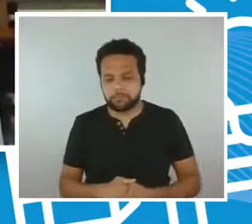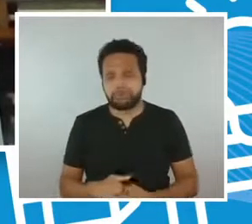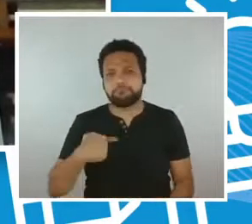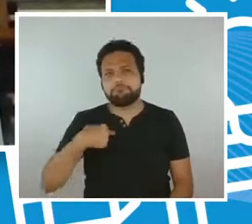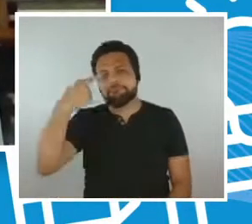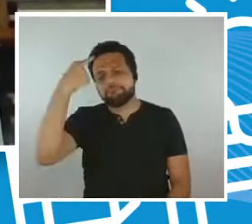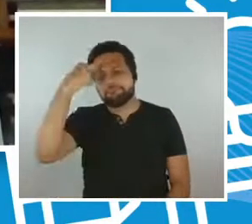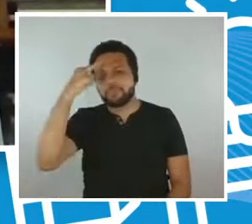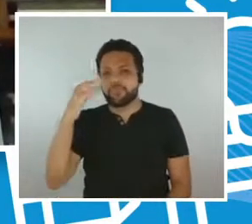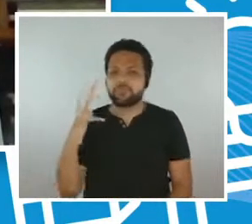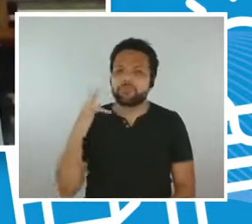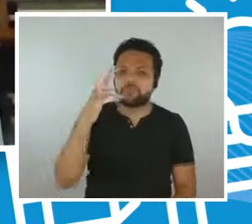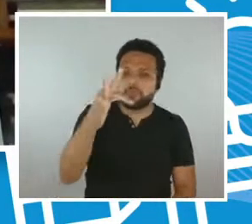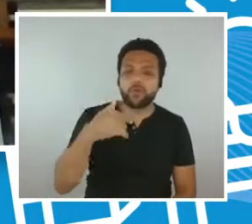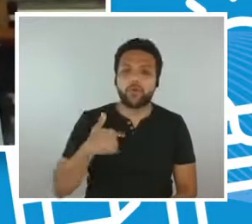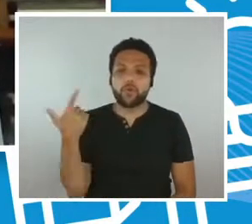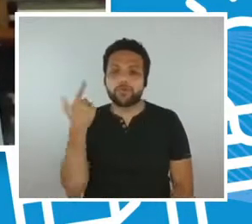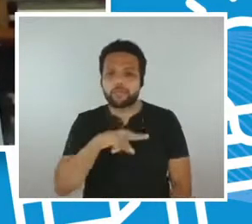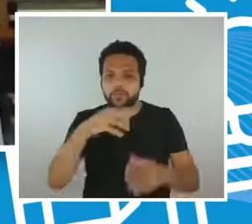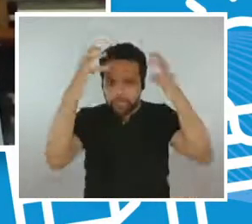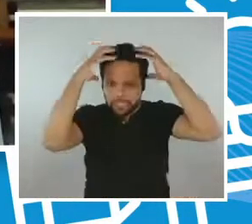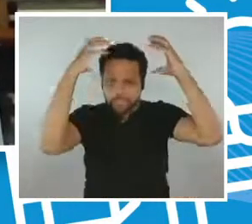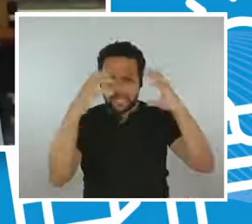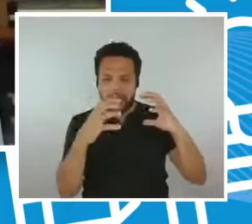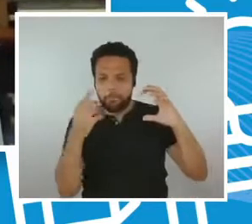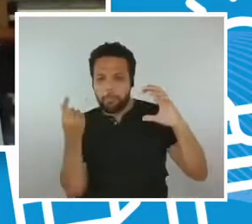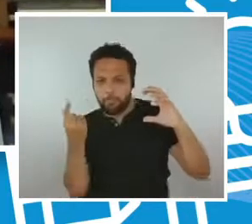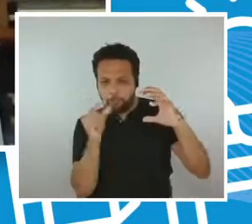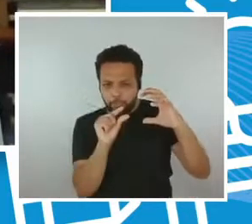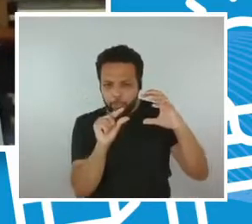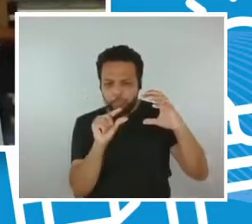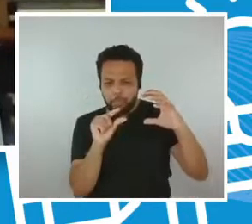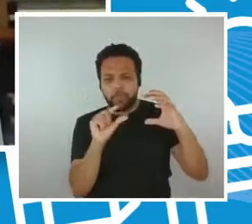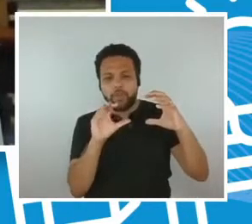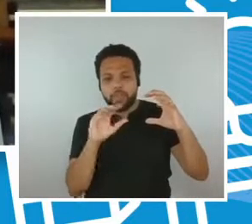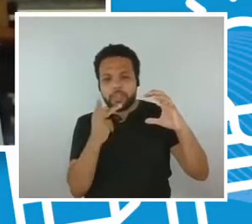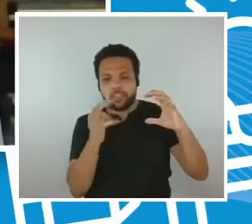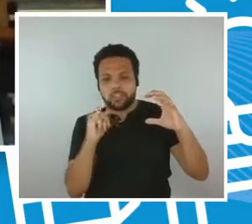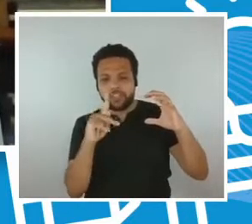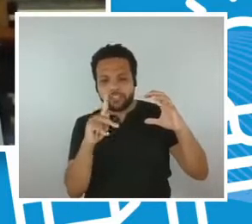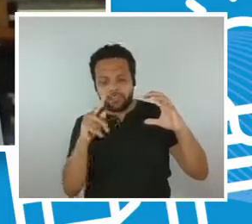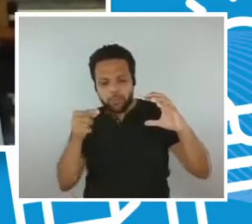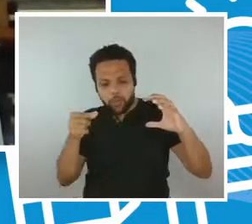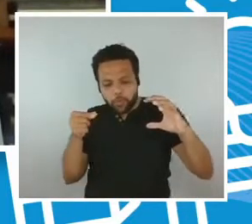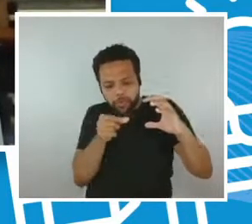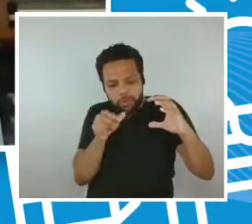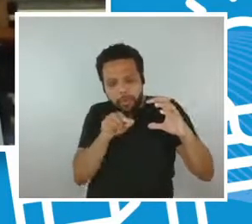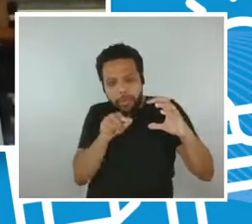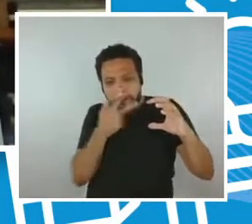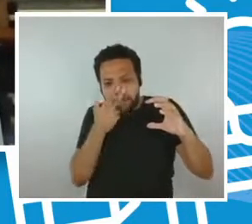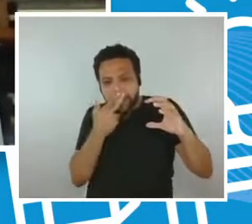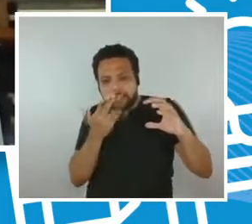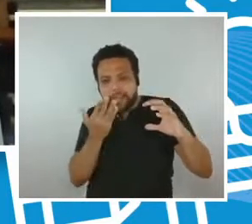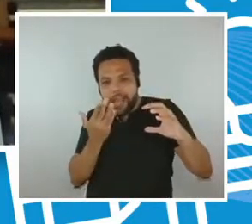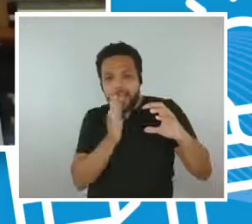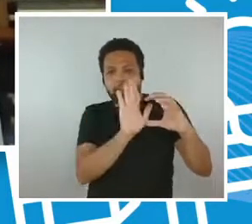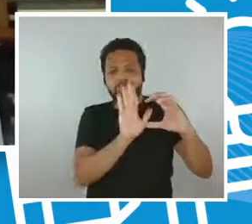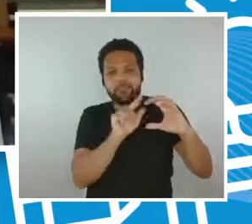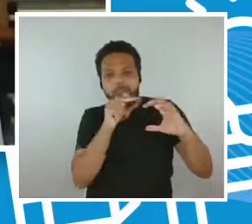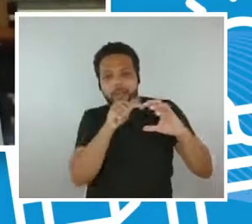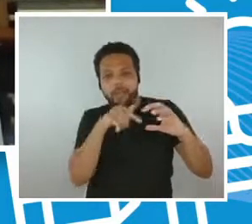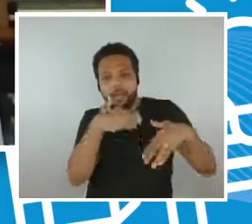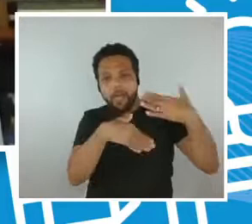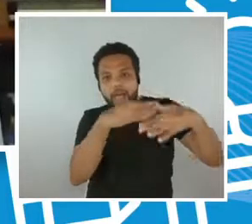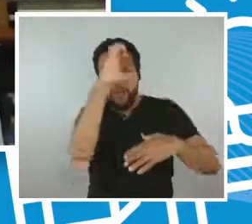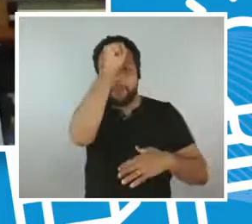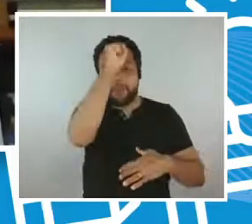de um chip no cérebro para favorecer a aprendizagem ou aumentar o potencial de memória?